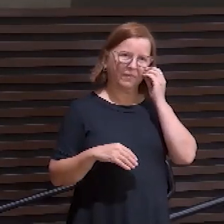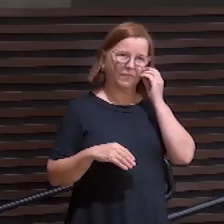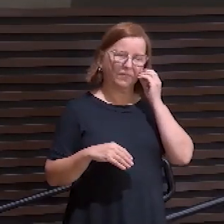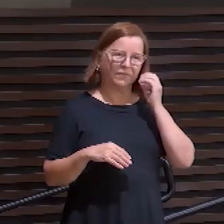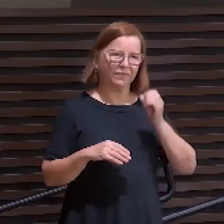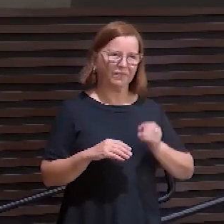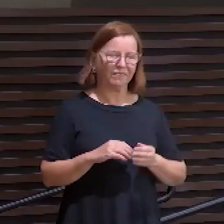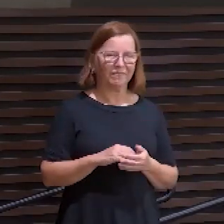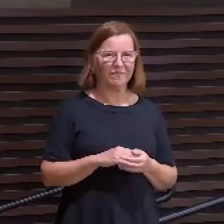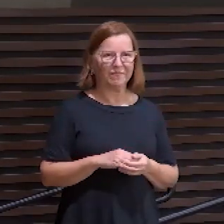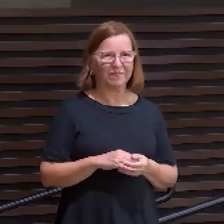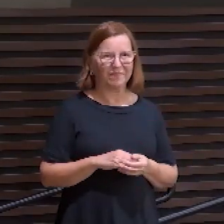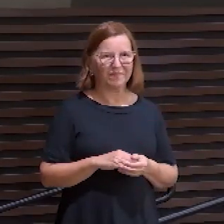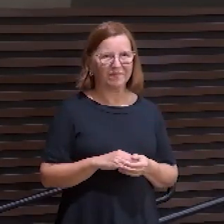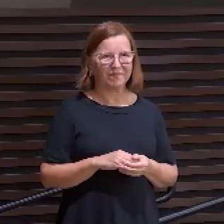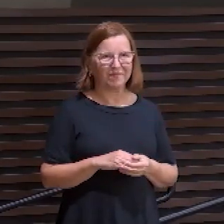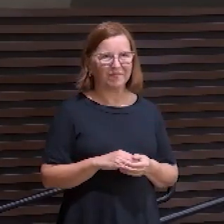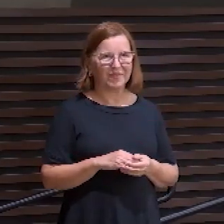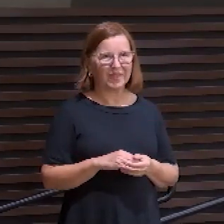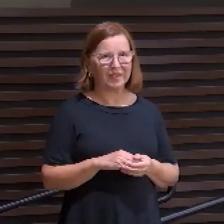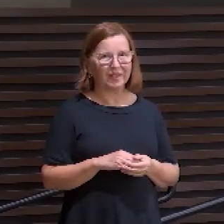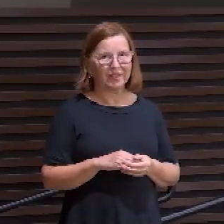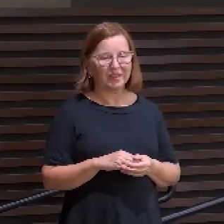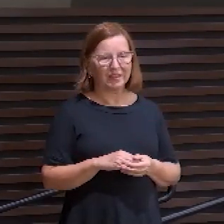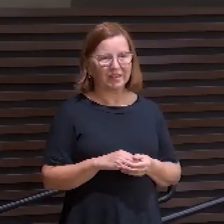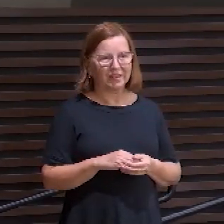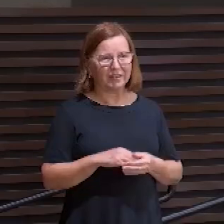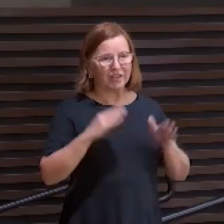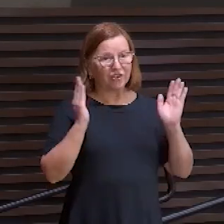passou o meu tempo de usar